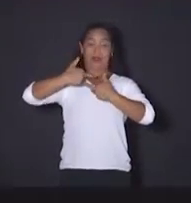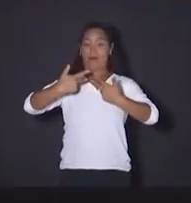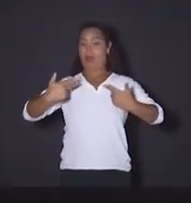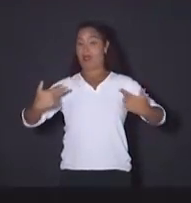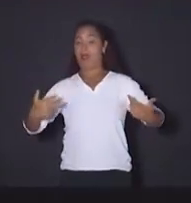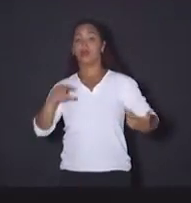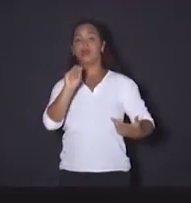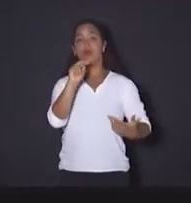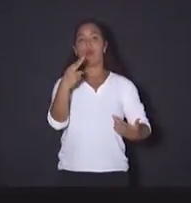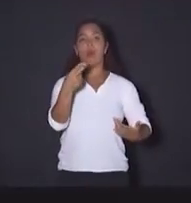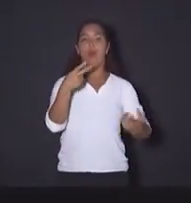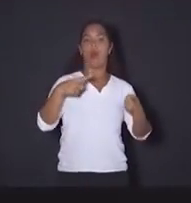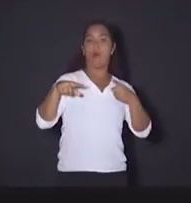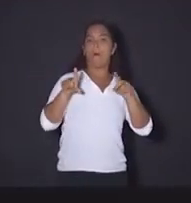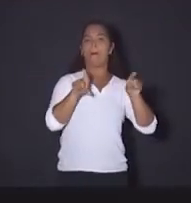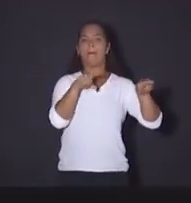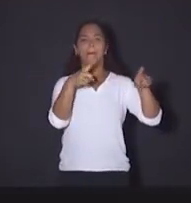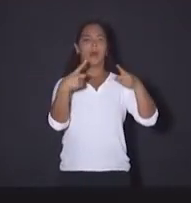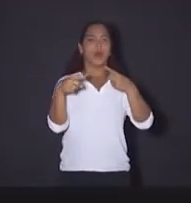com...